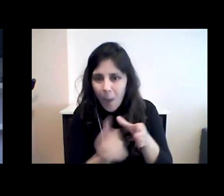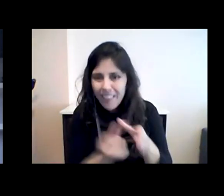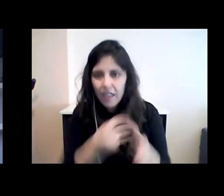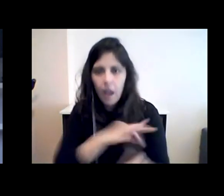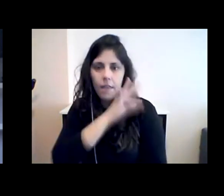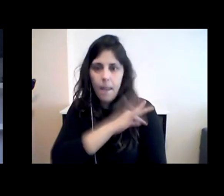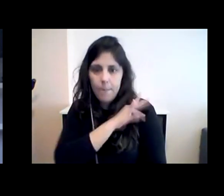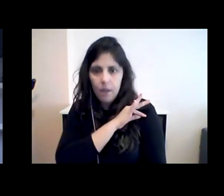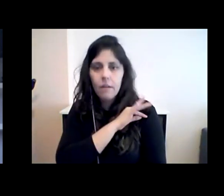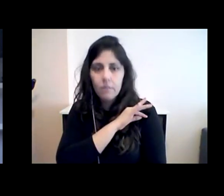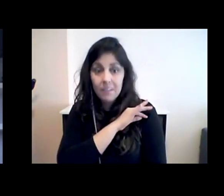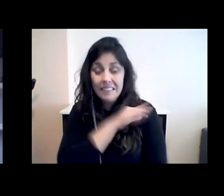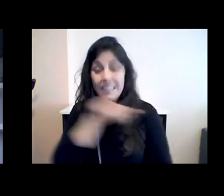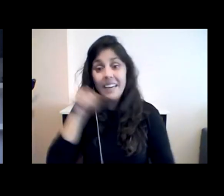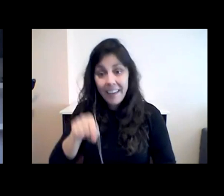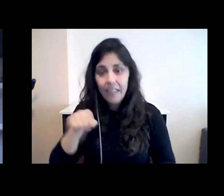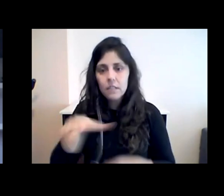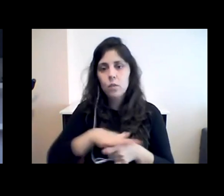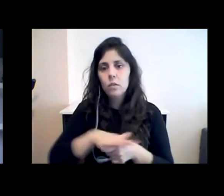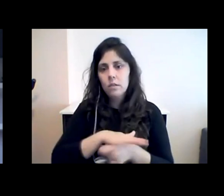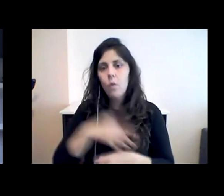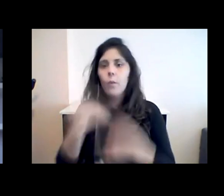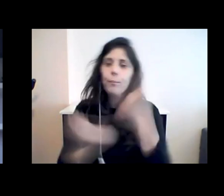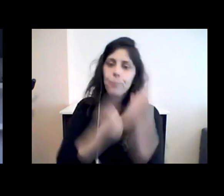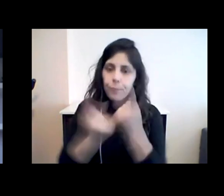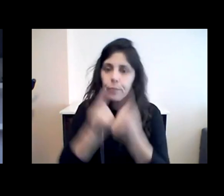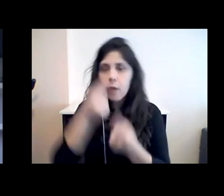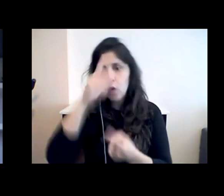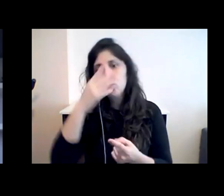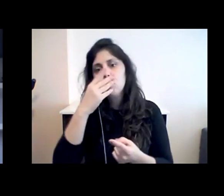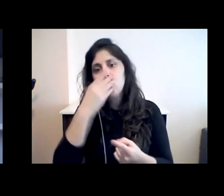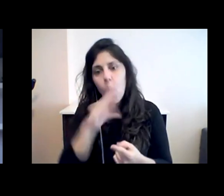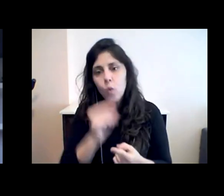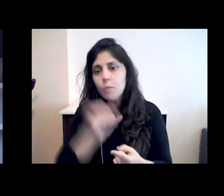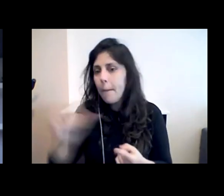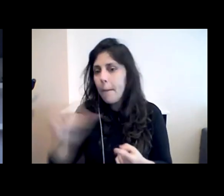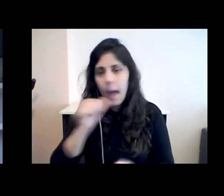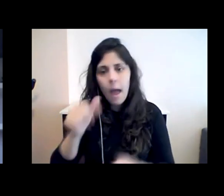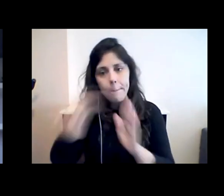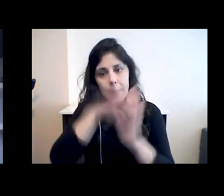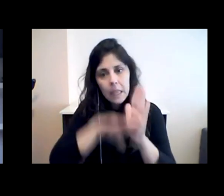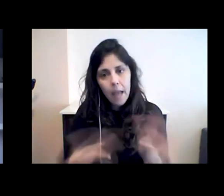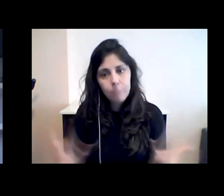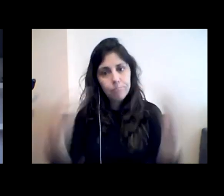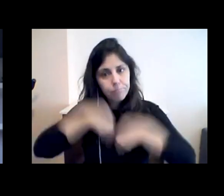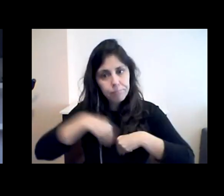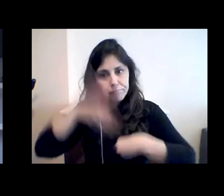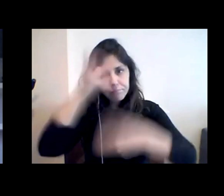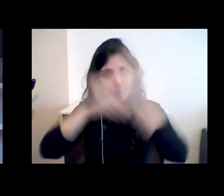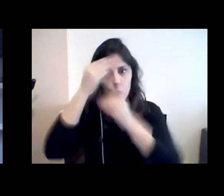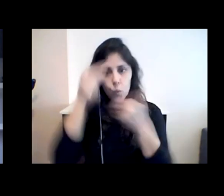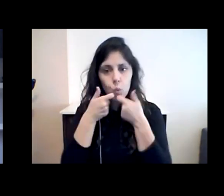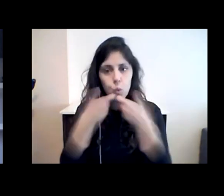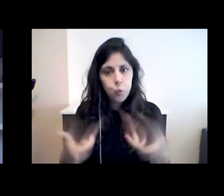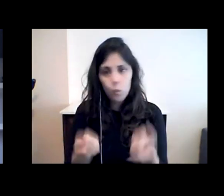esta situação de que havia estudantes com matéria por lecionar era uma realidade um pouco por todo o país, e muitas